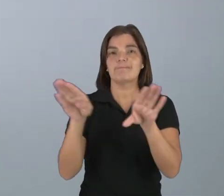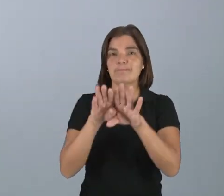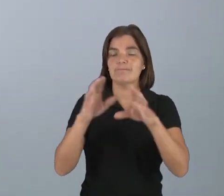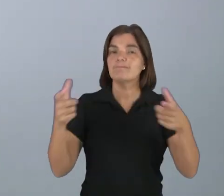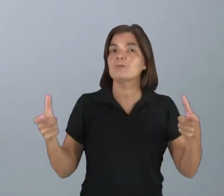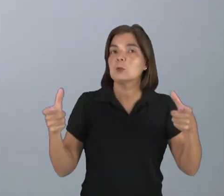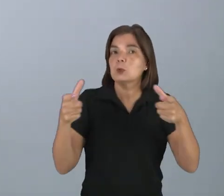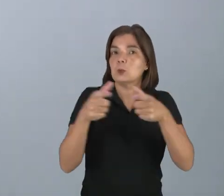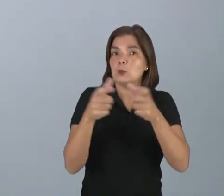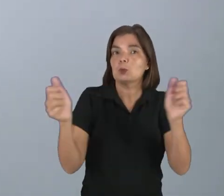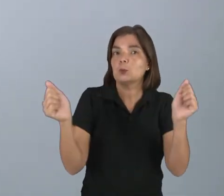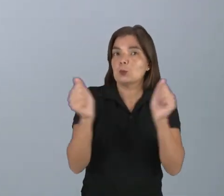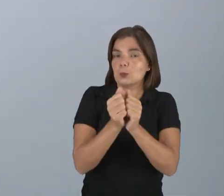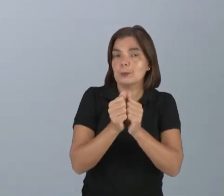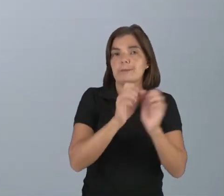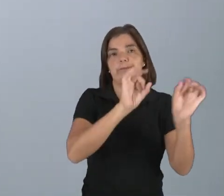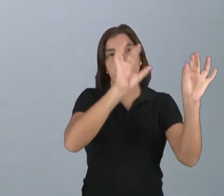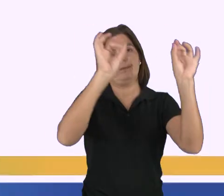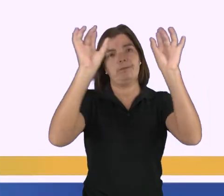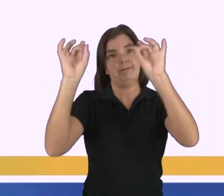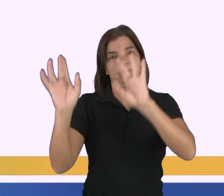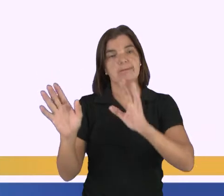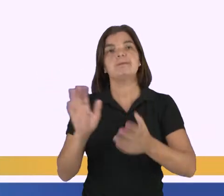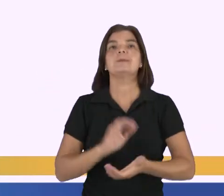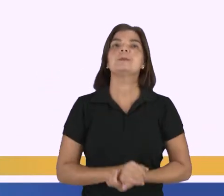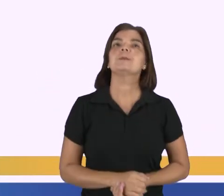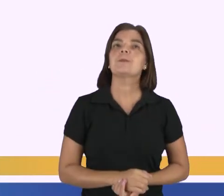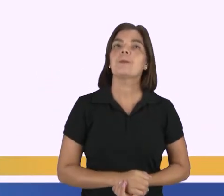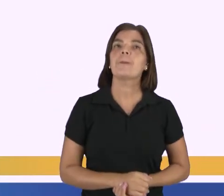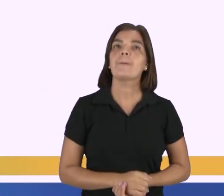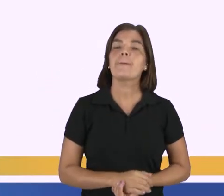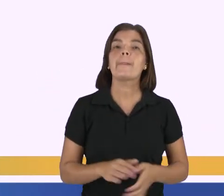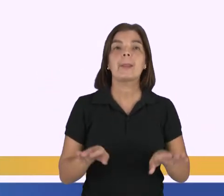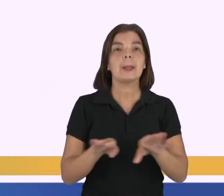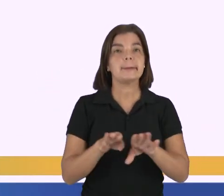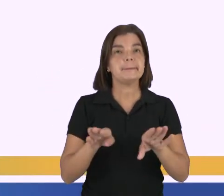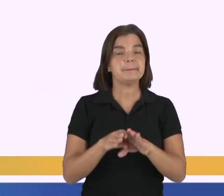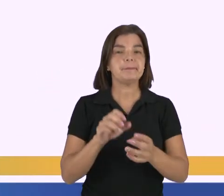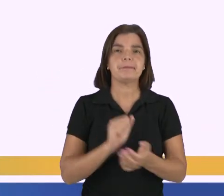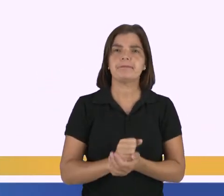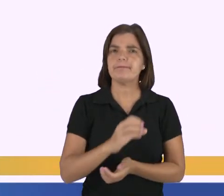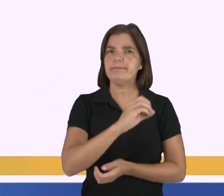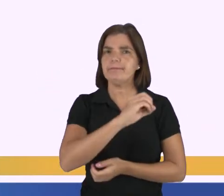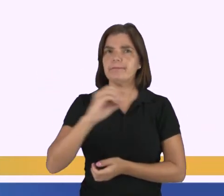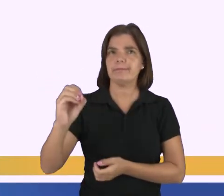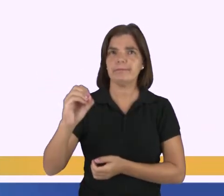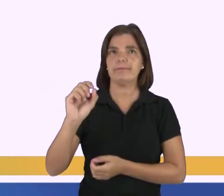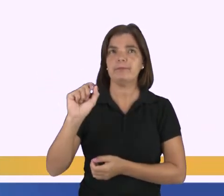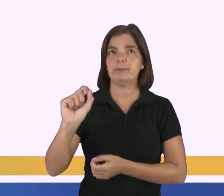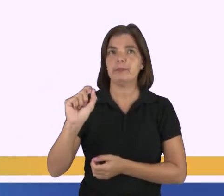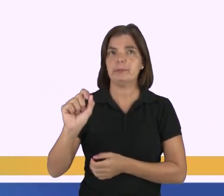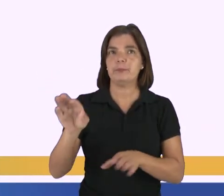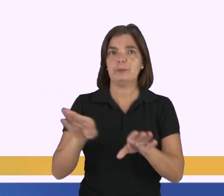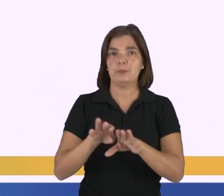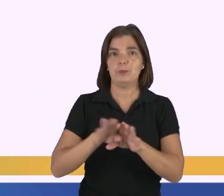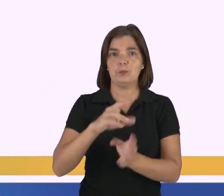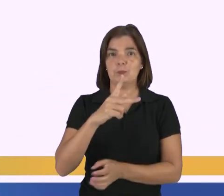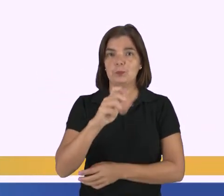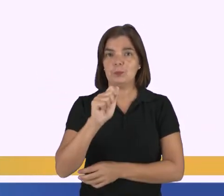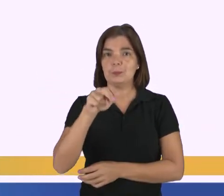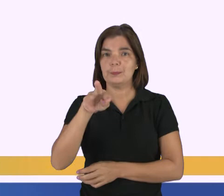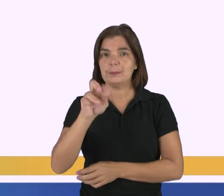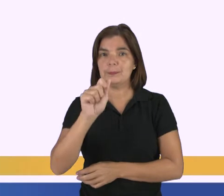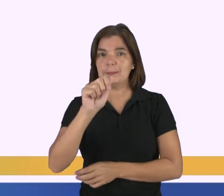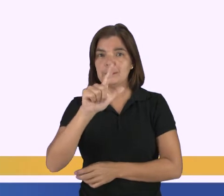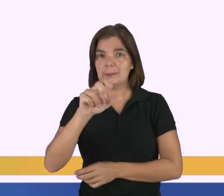essa característica especial. E aí tem, na parte aí mais oeste, o complexo do Pantanal, que também